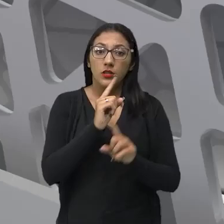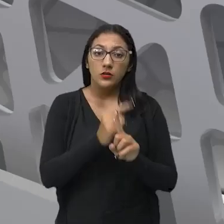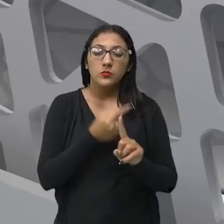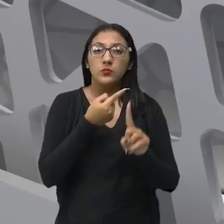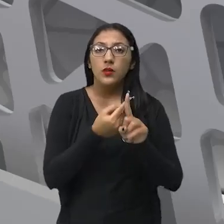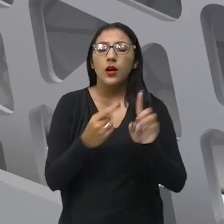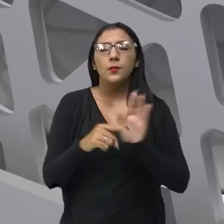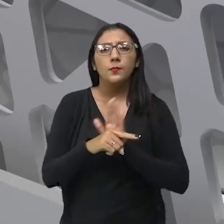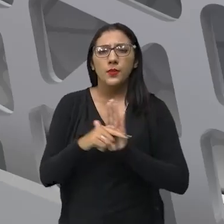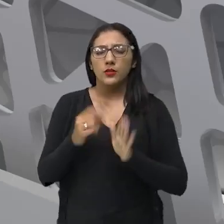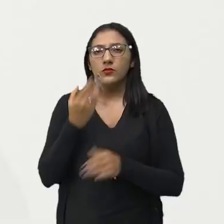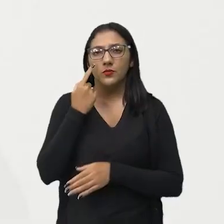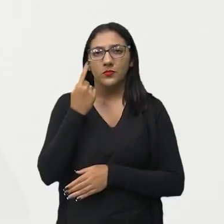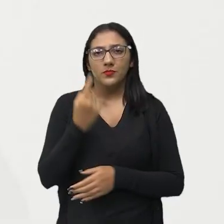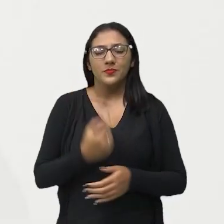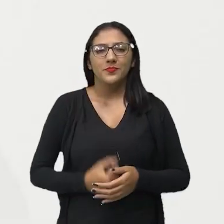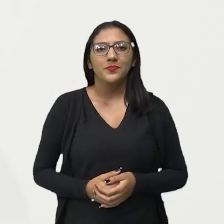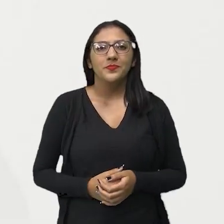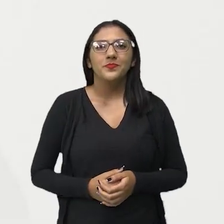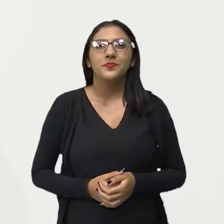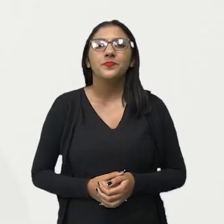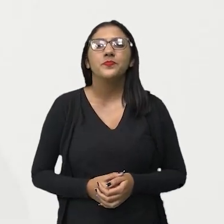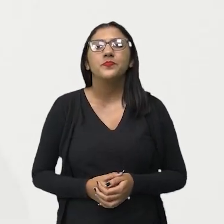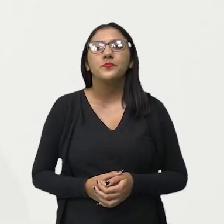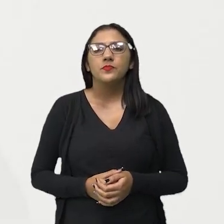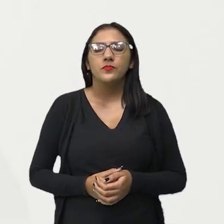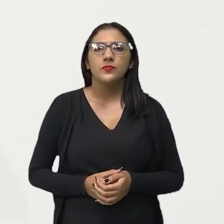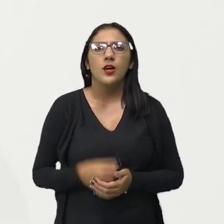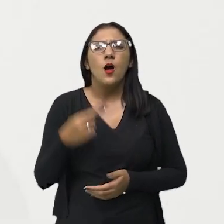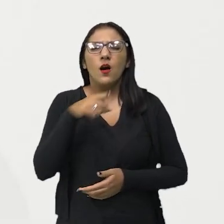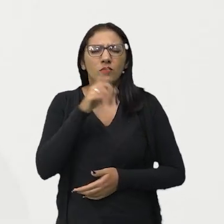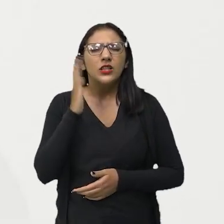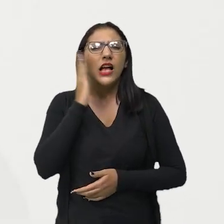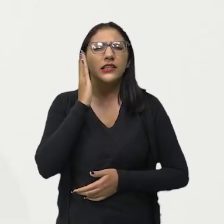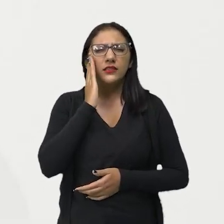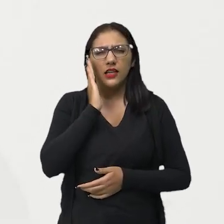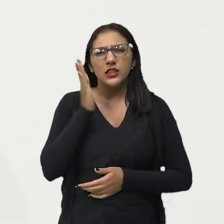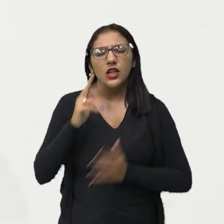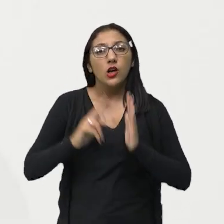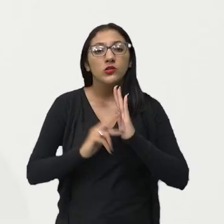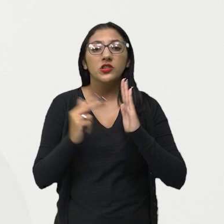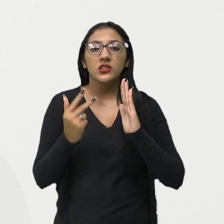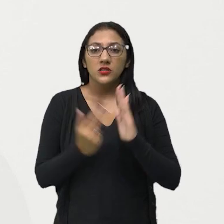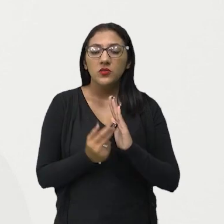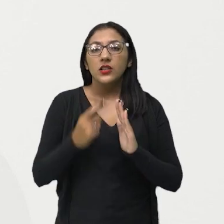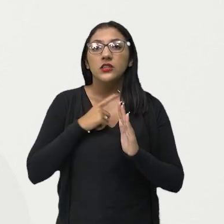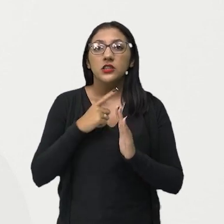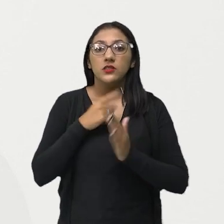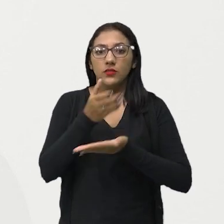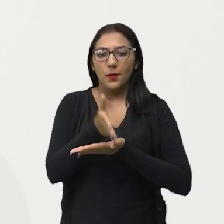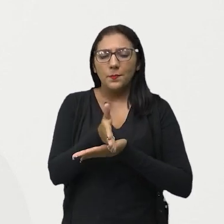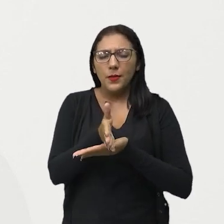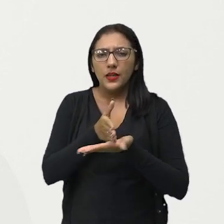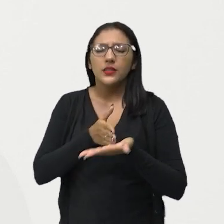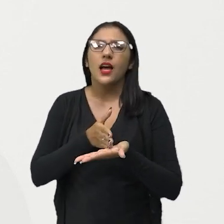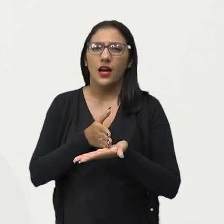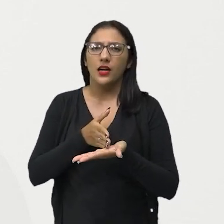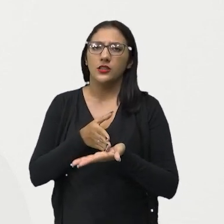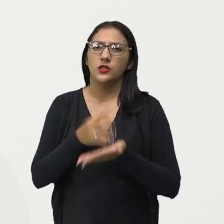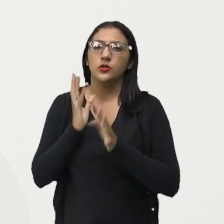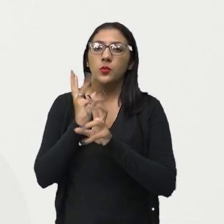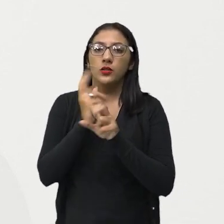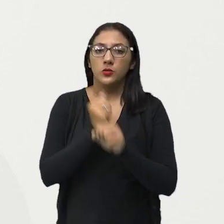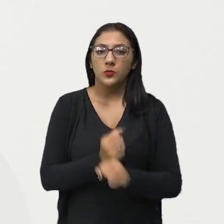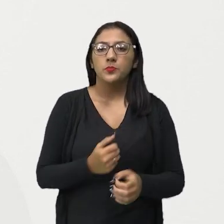a subtração. Acompanhe comigo. Então você já sabe, né, que as frações representam aí partes de um todo. A partir